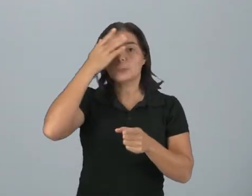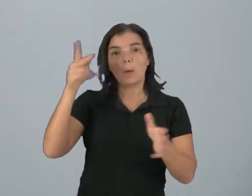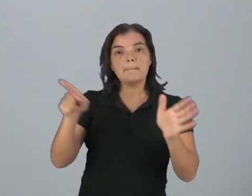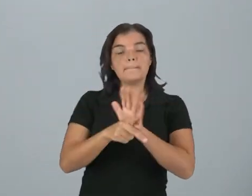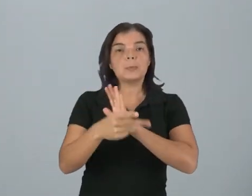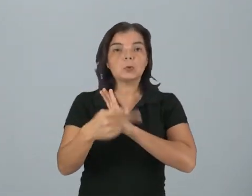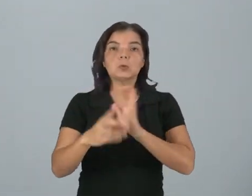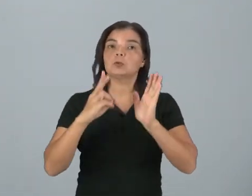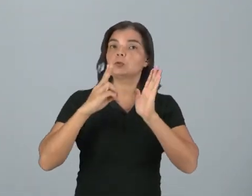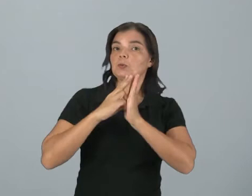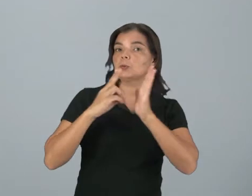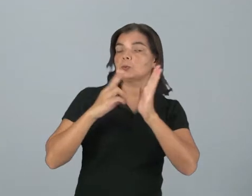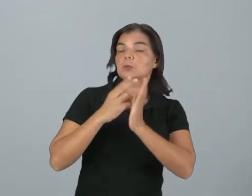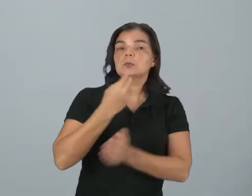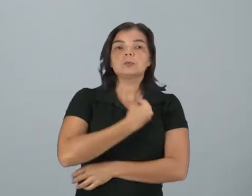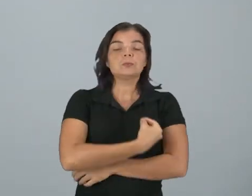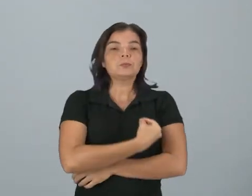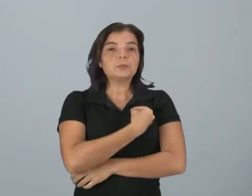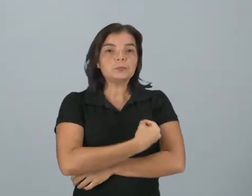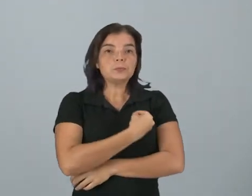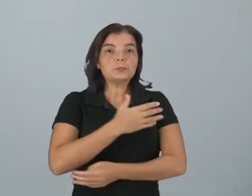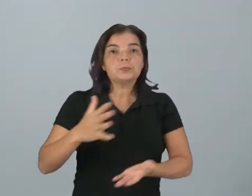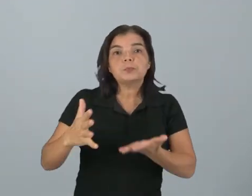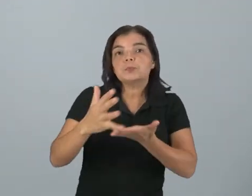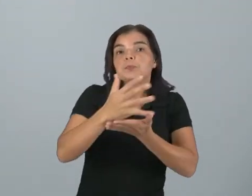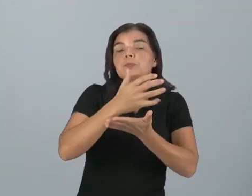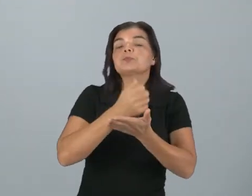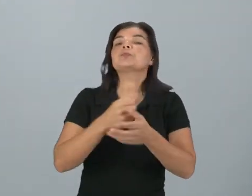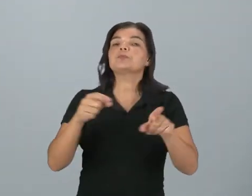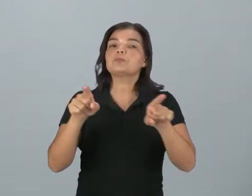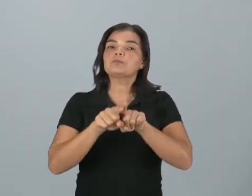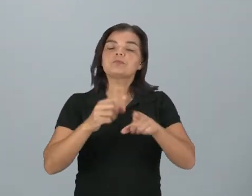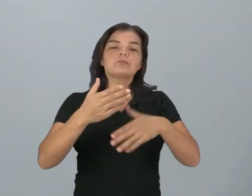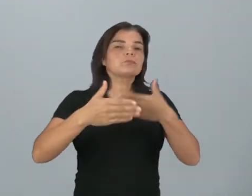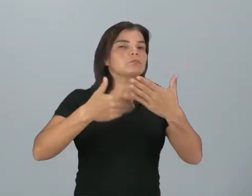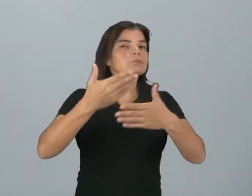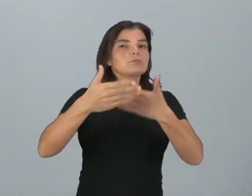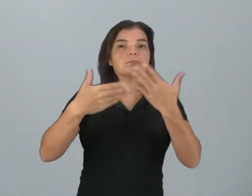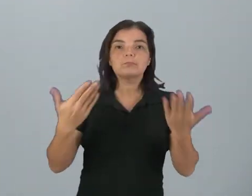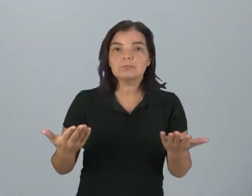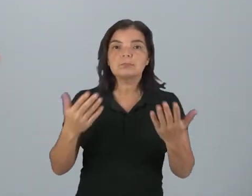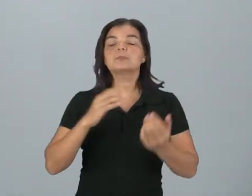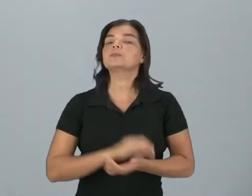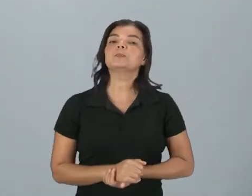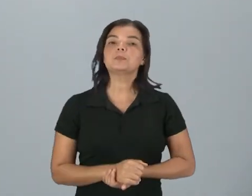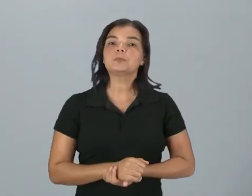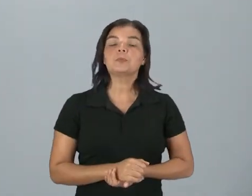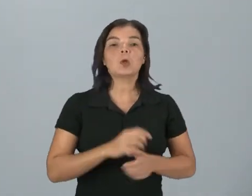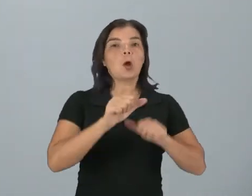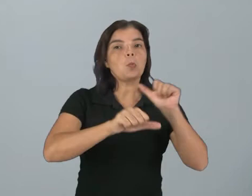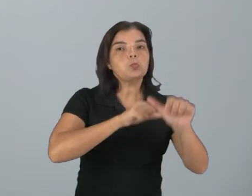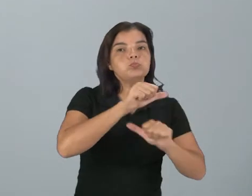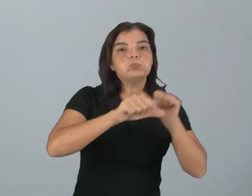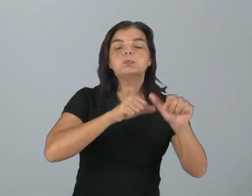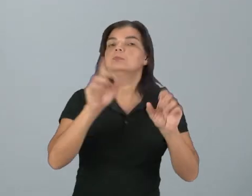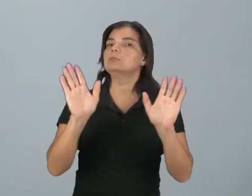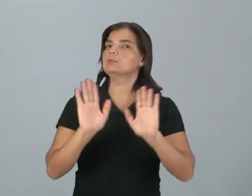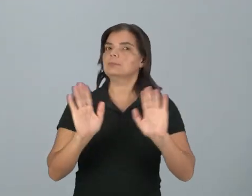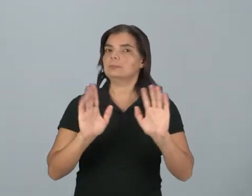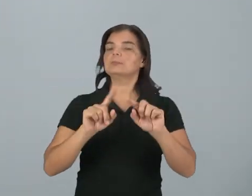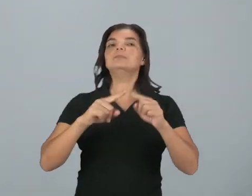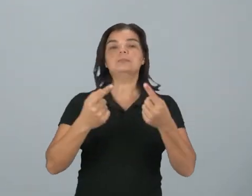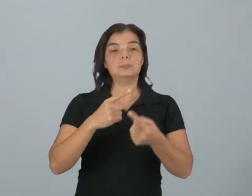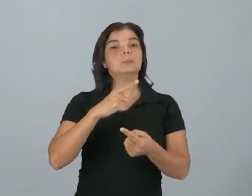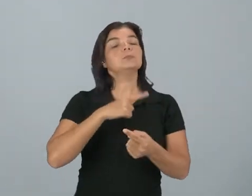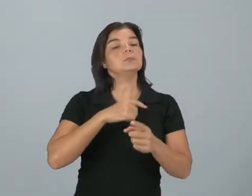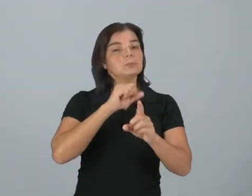nativos, índios, que viviam da colheita e, enfim, eram nômades, mas não, a gente tem